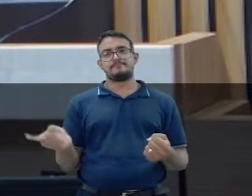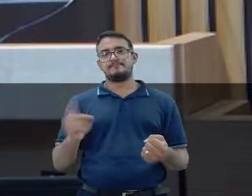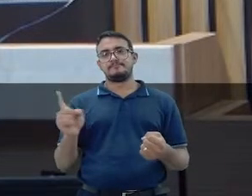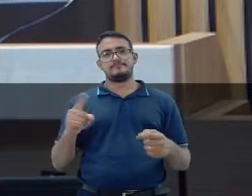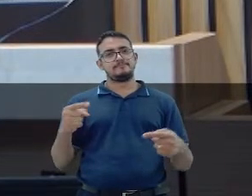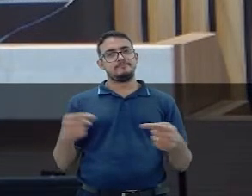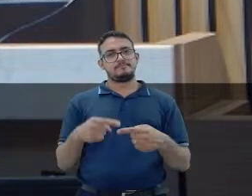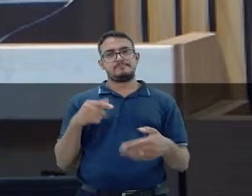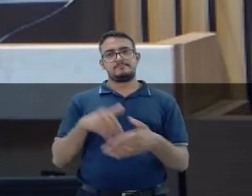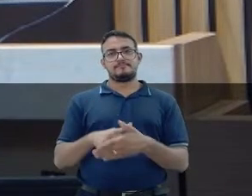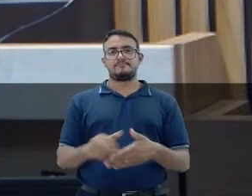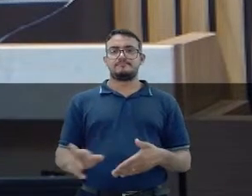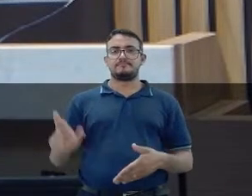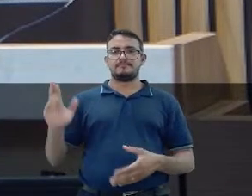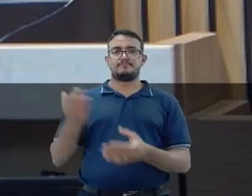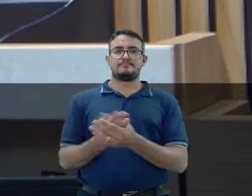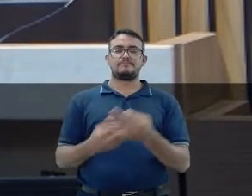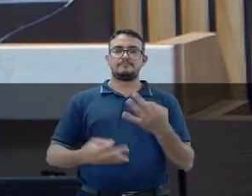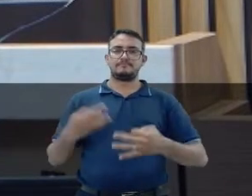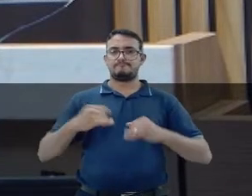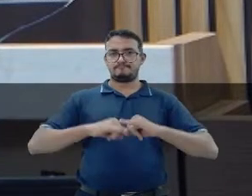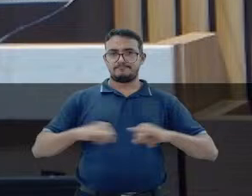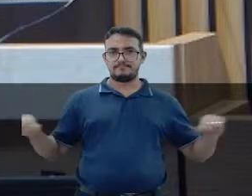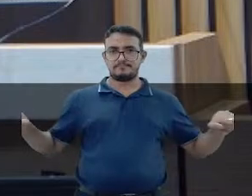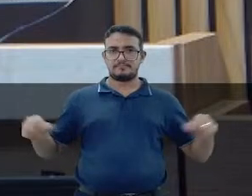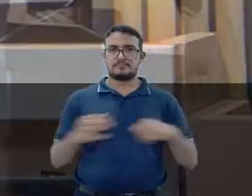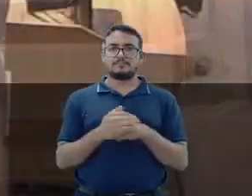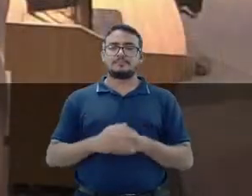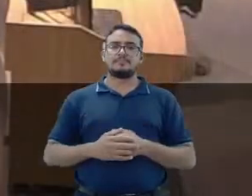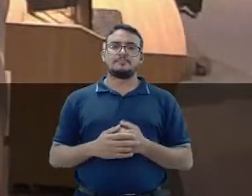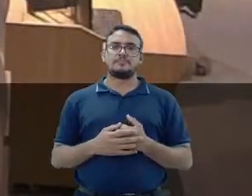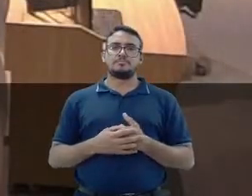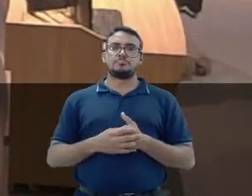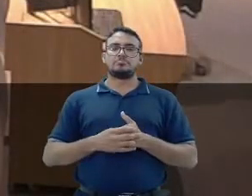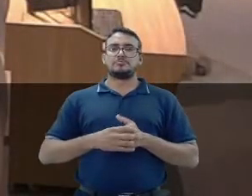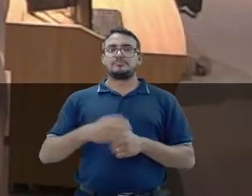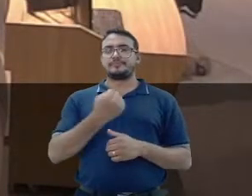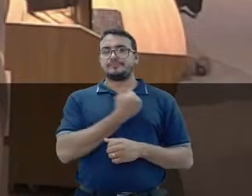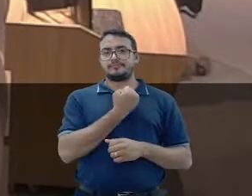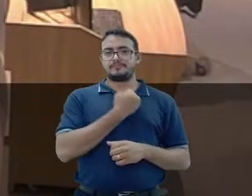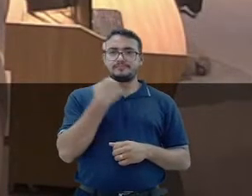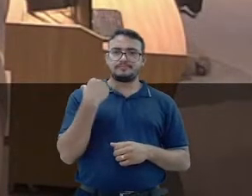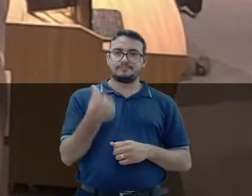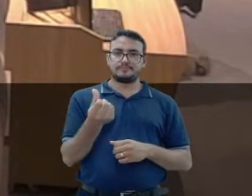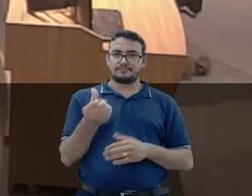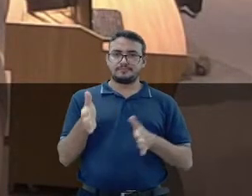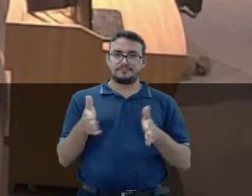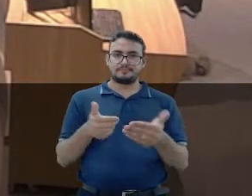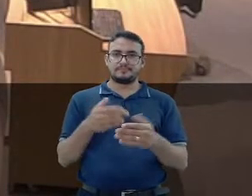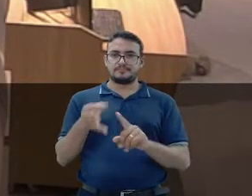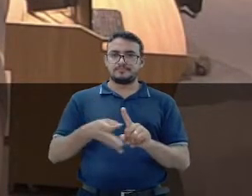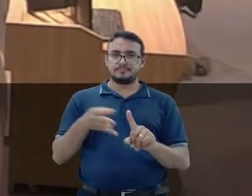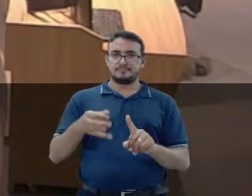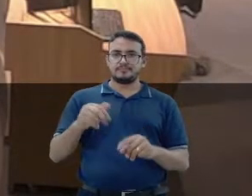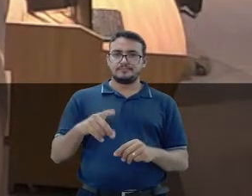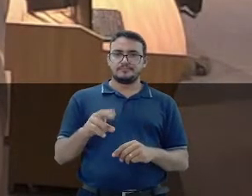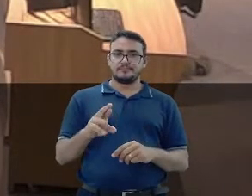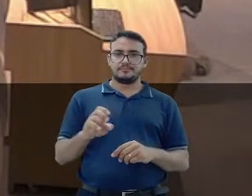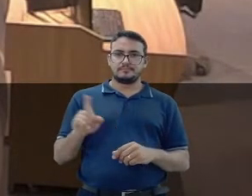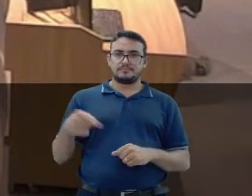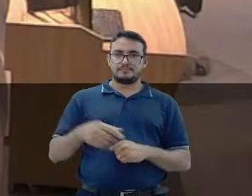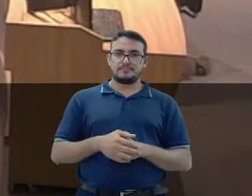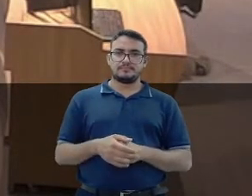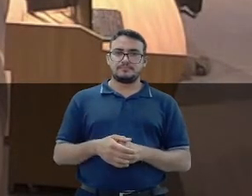termos do voto do relator. Fica assim proclamado. Número 6, da sala do desembargador, André Luiz Moraes de